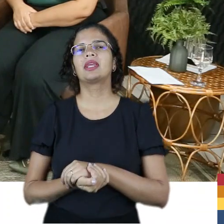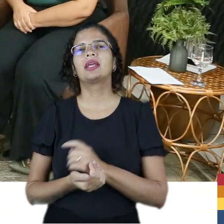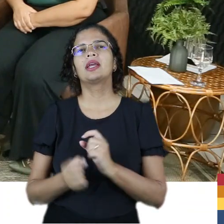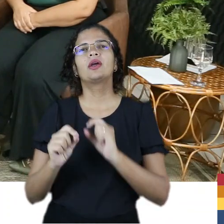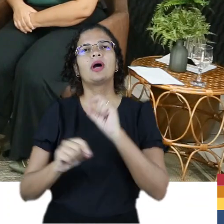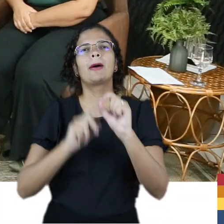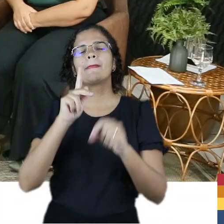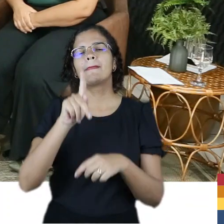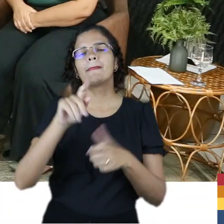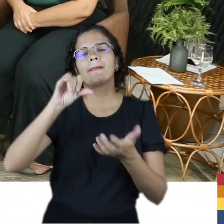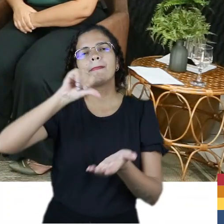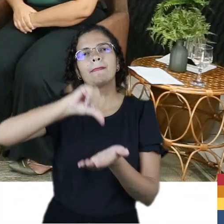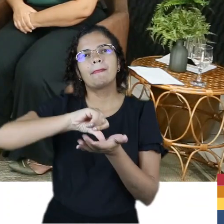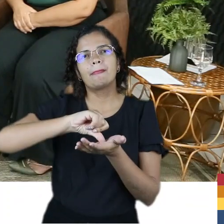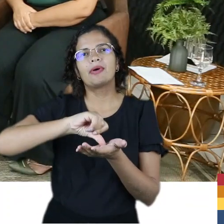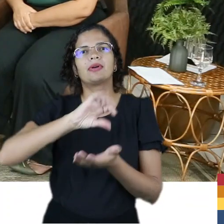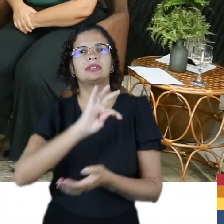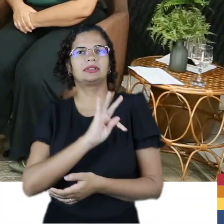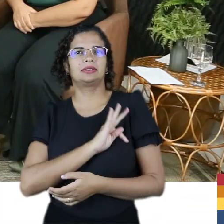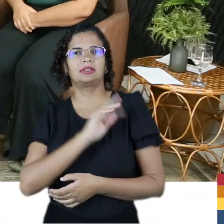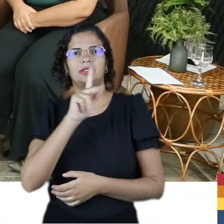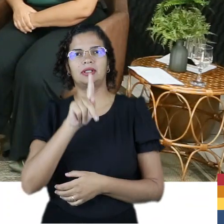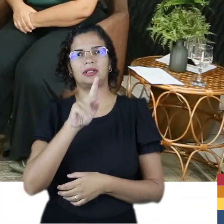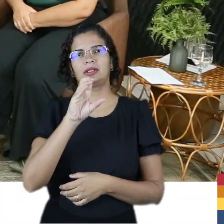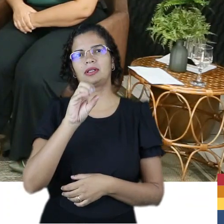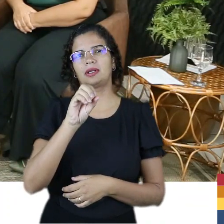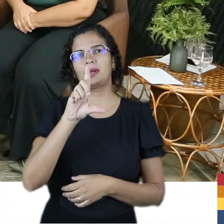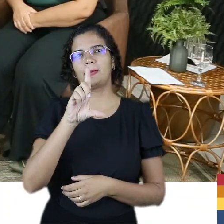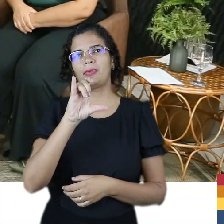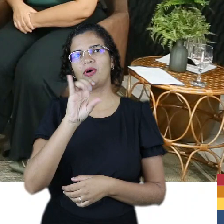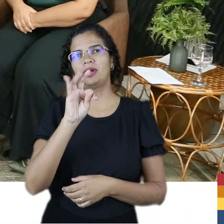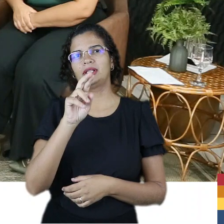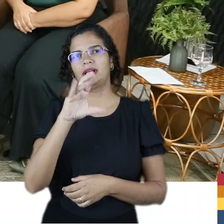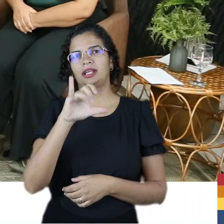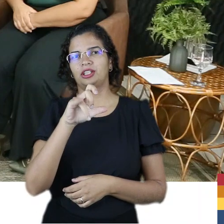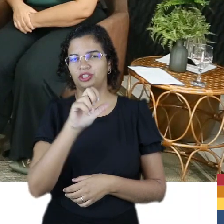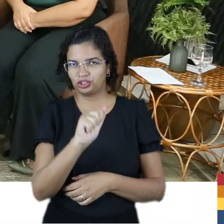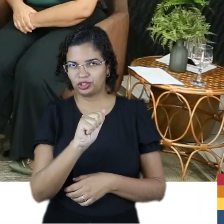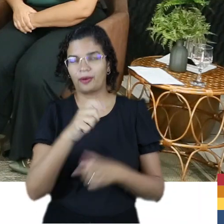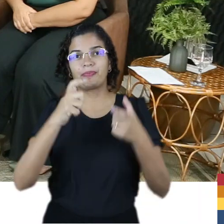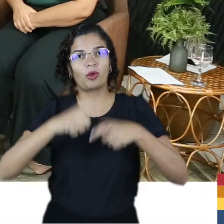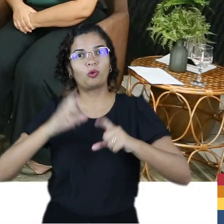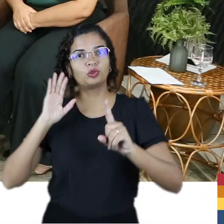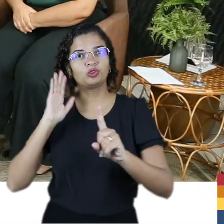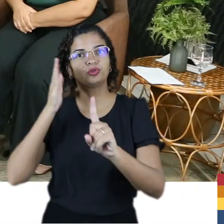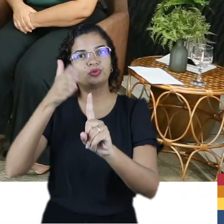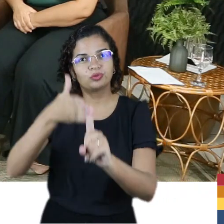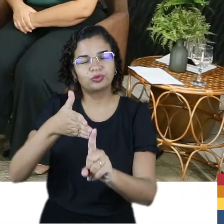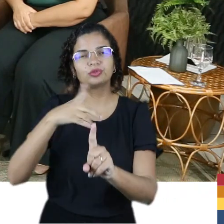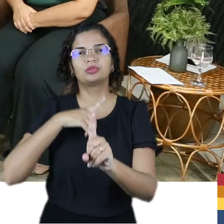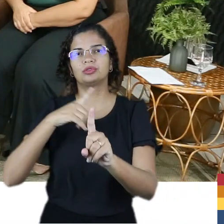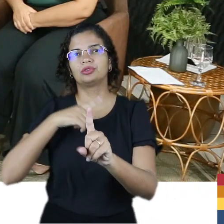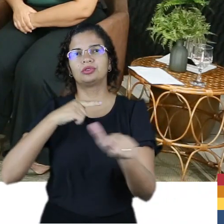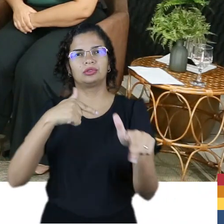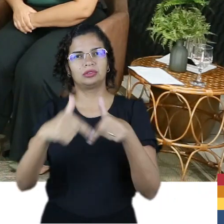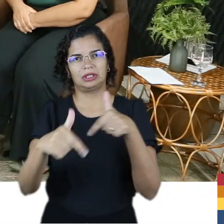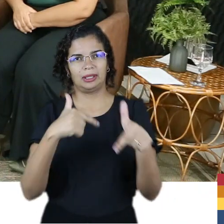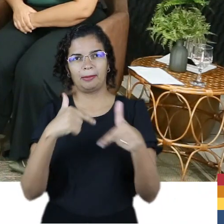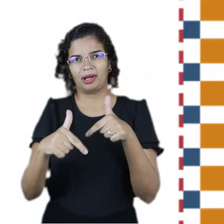financiamento do Estado e que ela pudesse oferecer o adensamento científico e também o